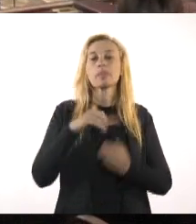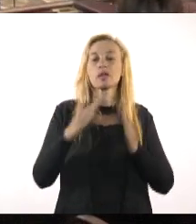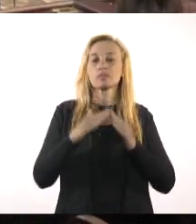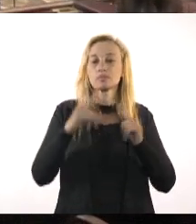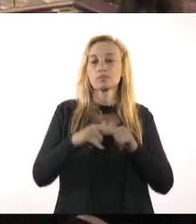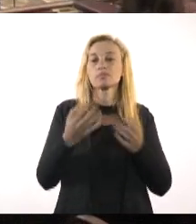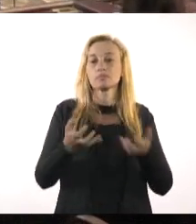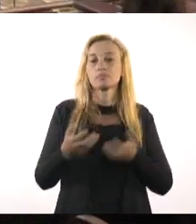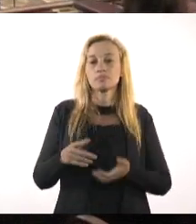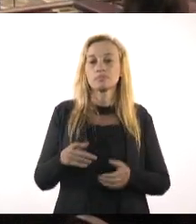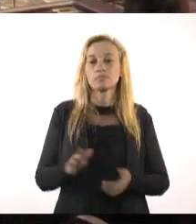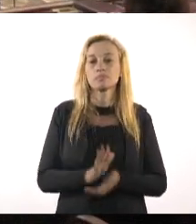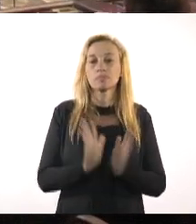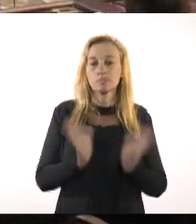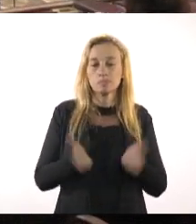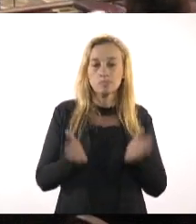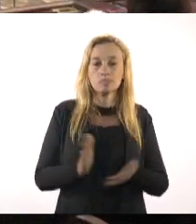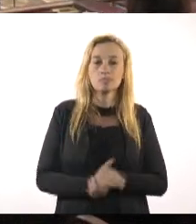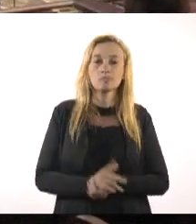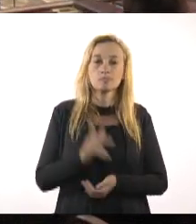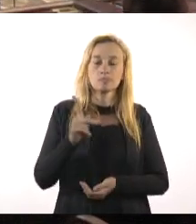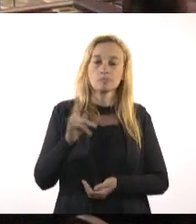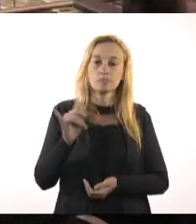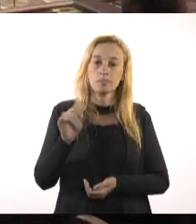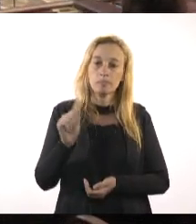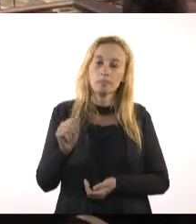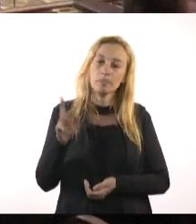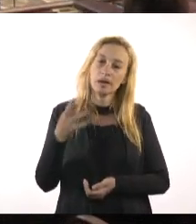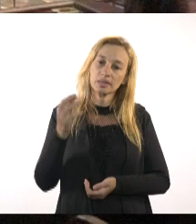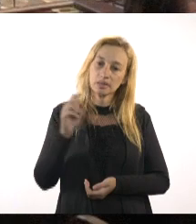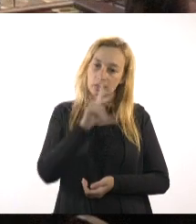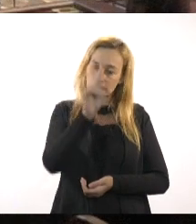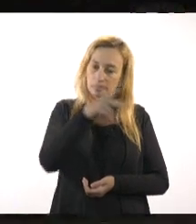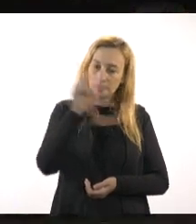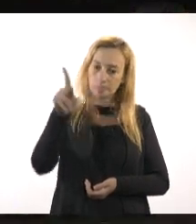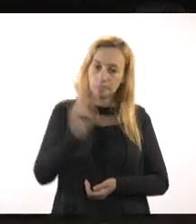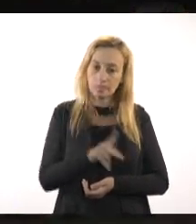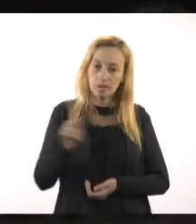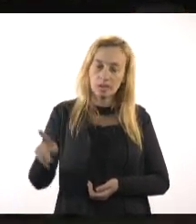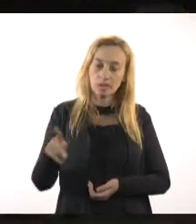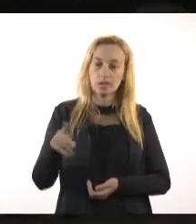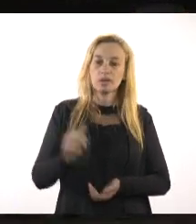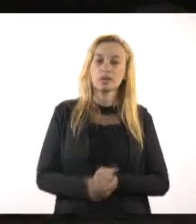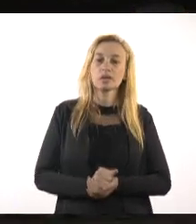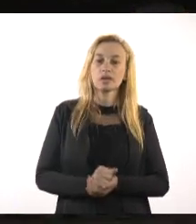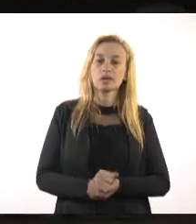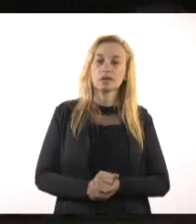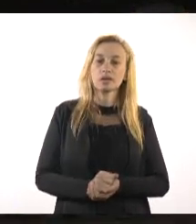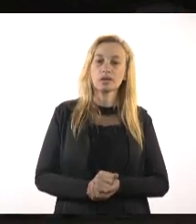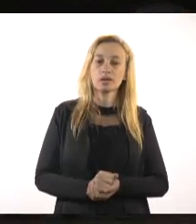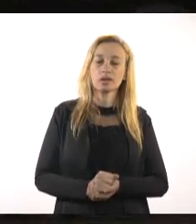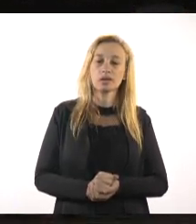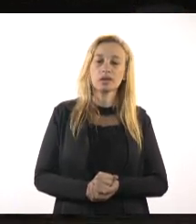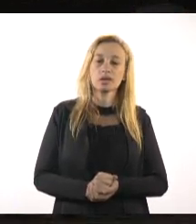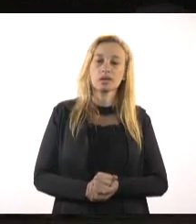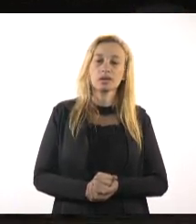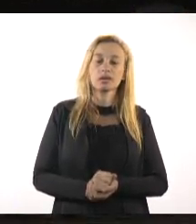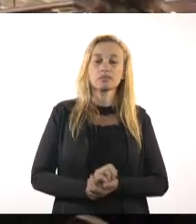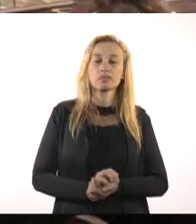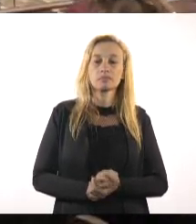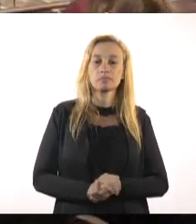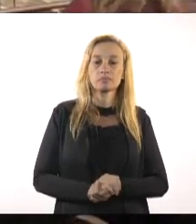Eu queria passar a palavra agora para o padre Manangão, vigário episcopal para a caridade social, para também fazer uso da